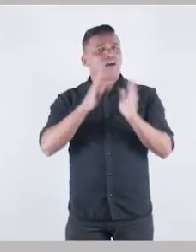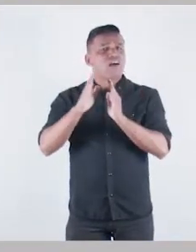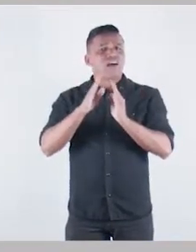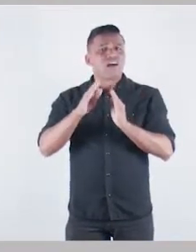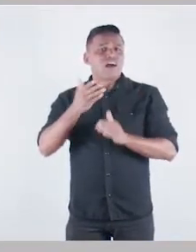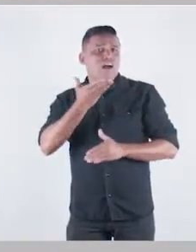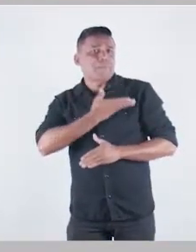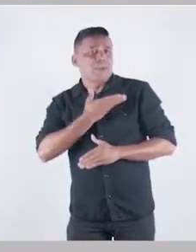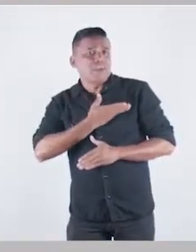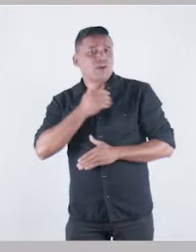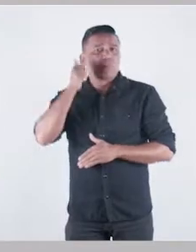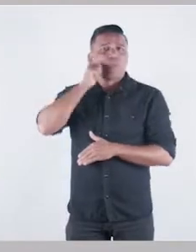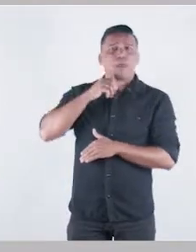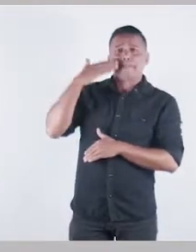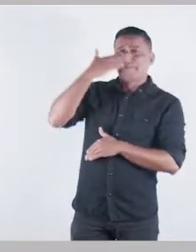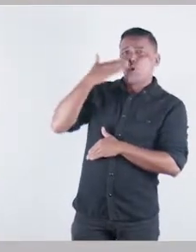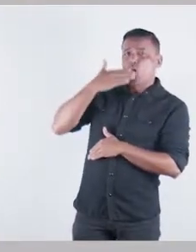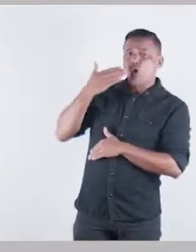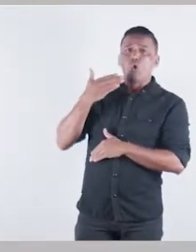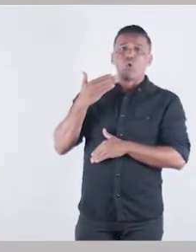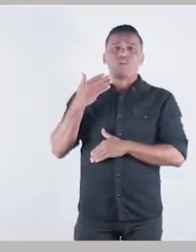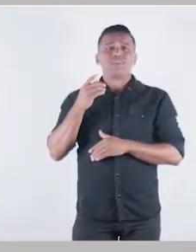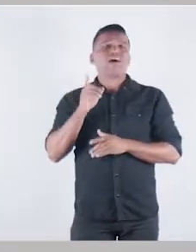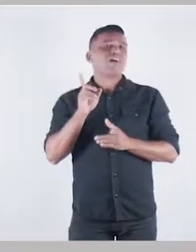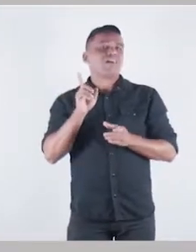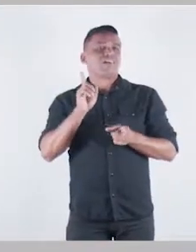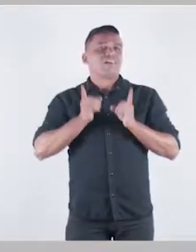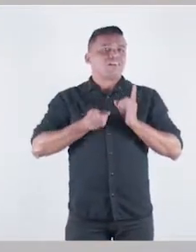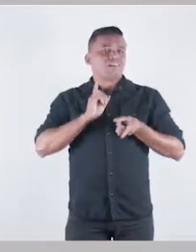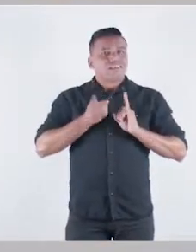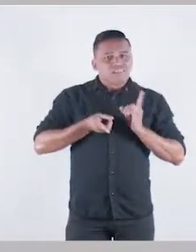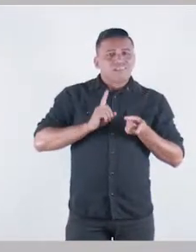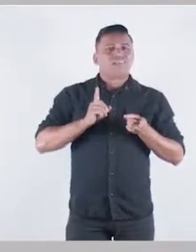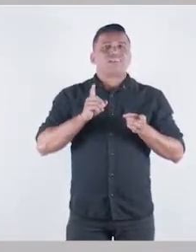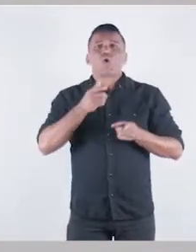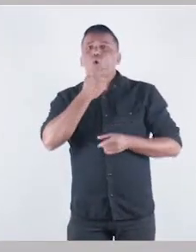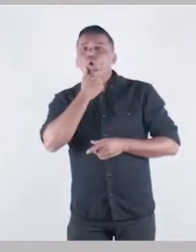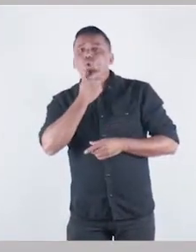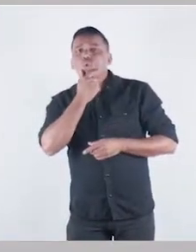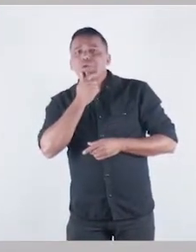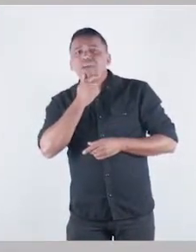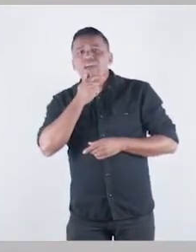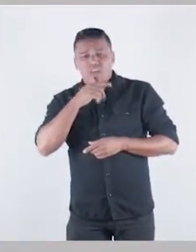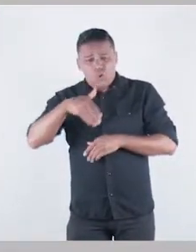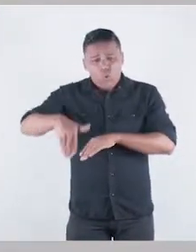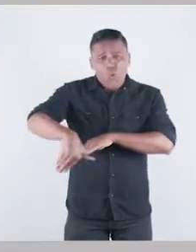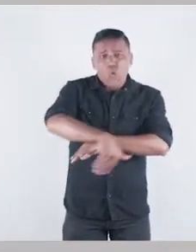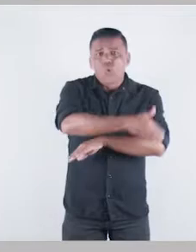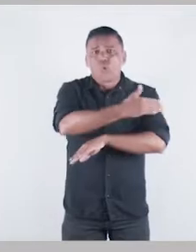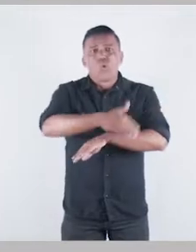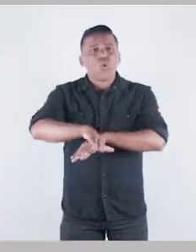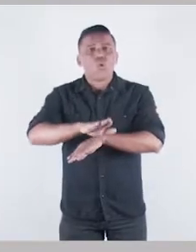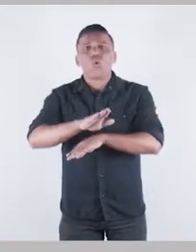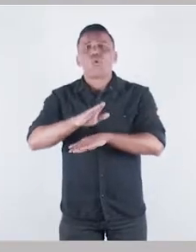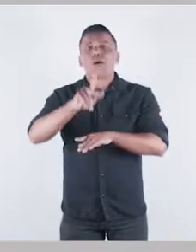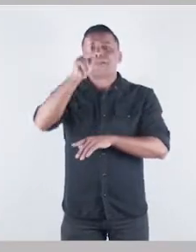putas, entre os travestis e os medidos, entre os meninos de rua e do bis, e um